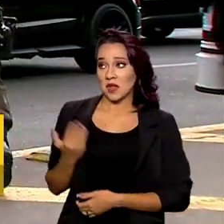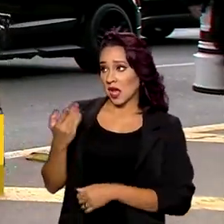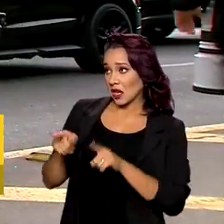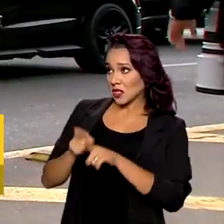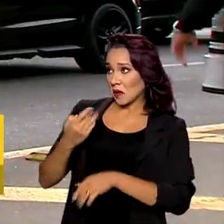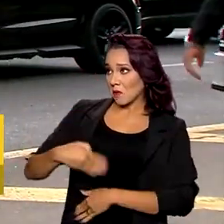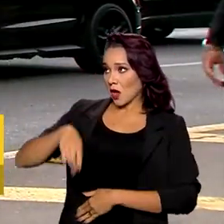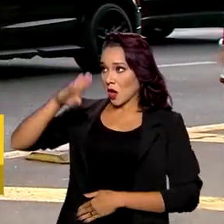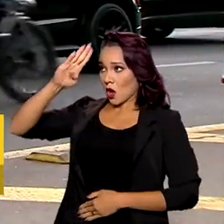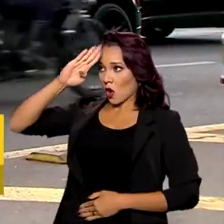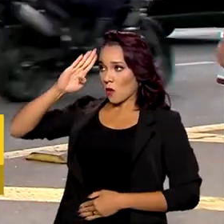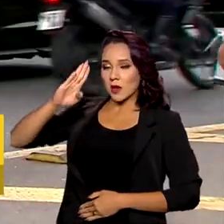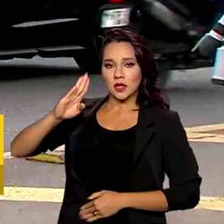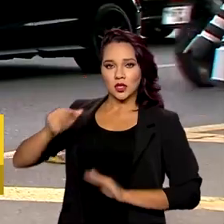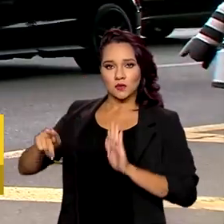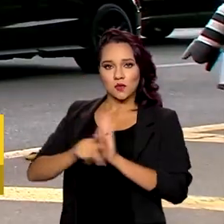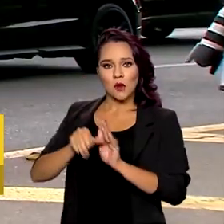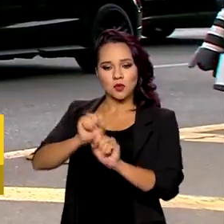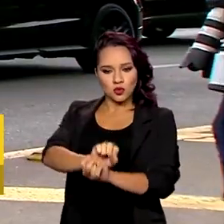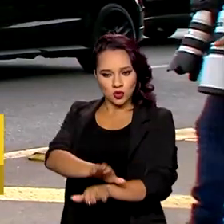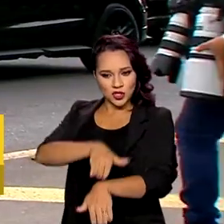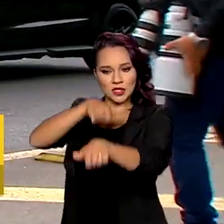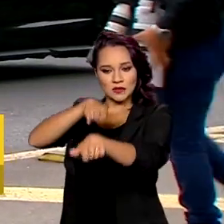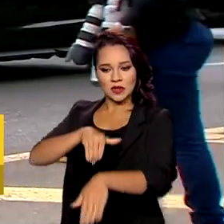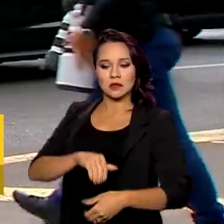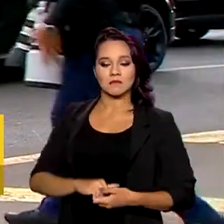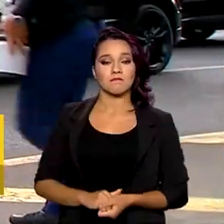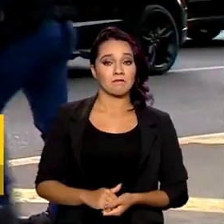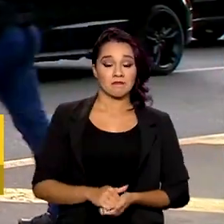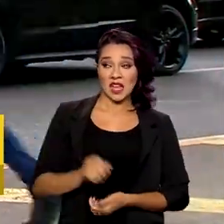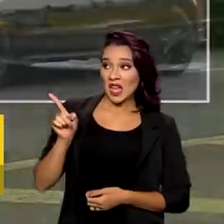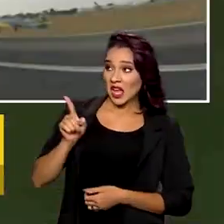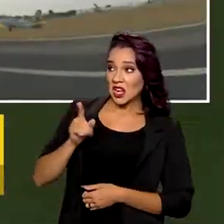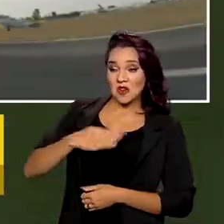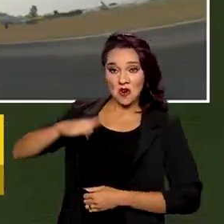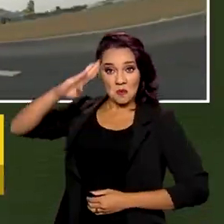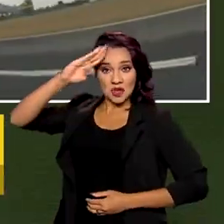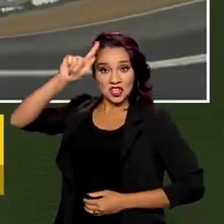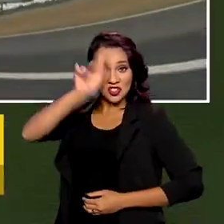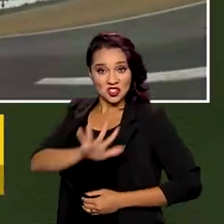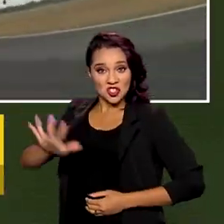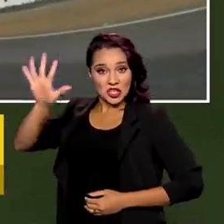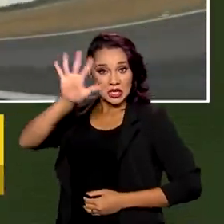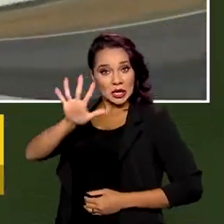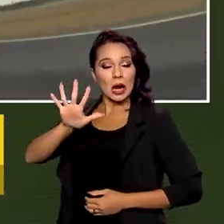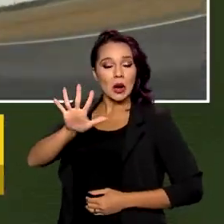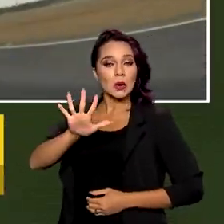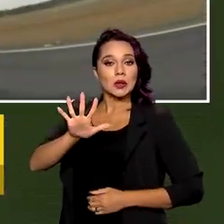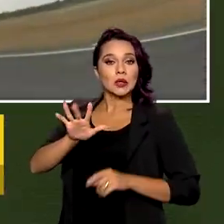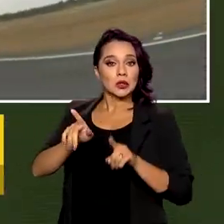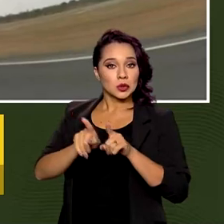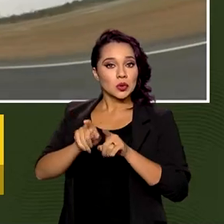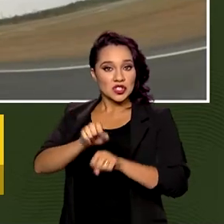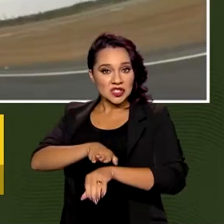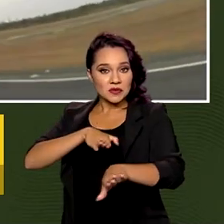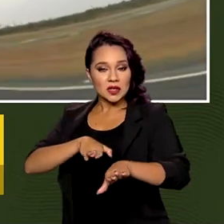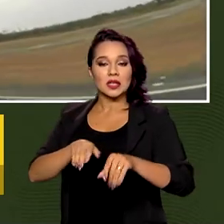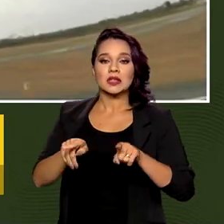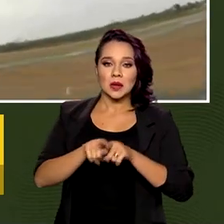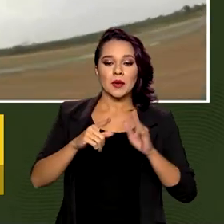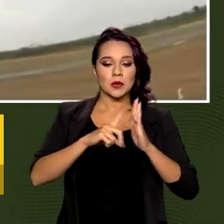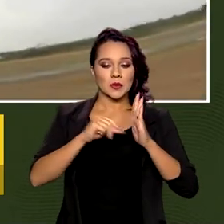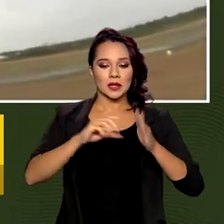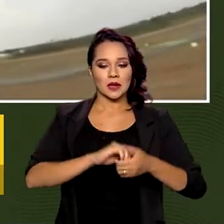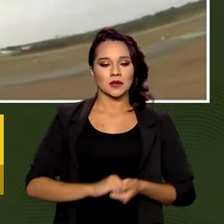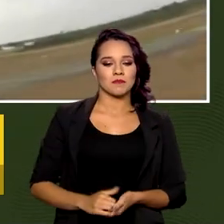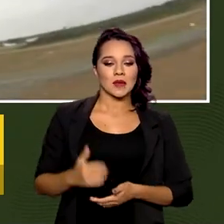comandante do desfile, é isso? Positivo. O general Dutra, ele é o comandante geral do desfile e comandante militar do Planalto. O general Dutra, inclusive,